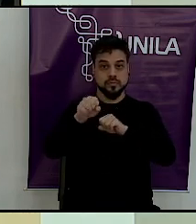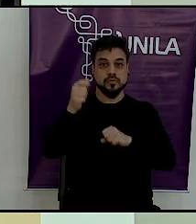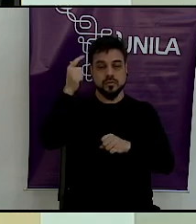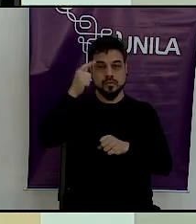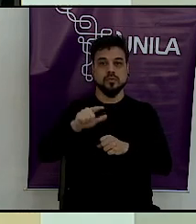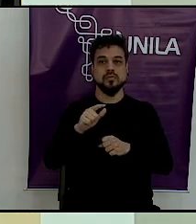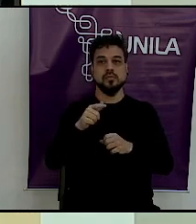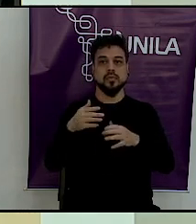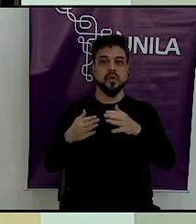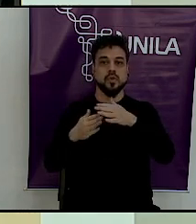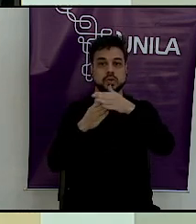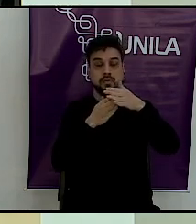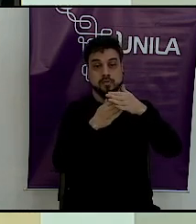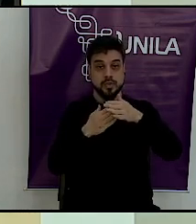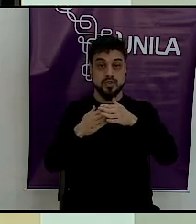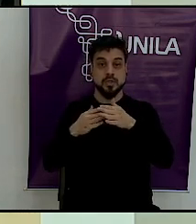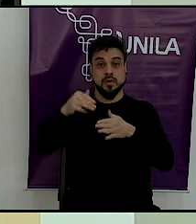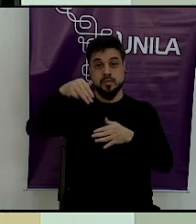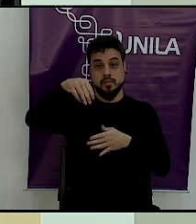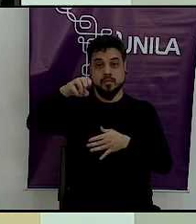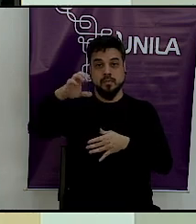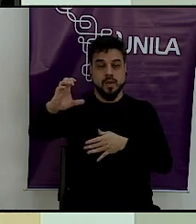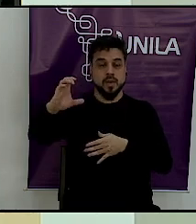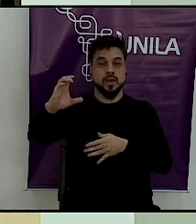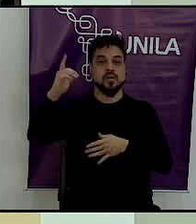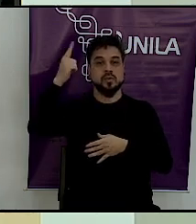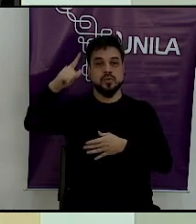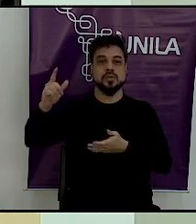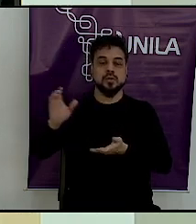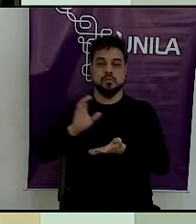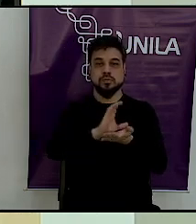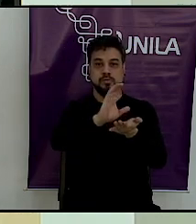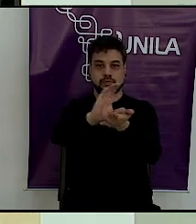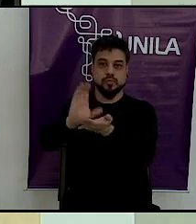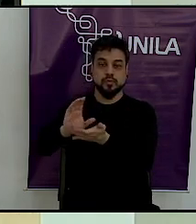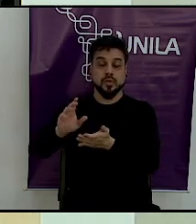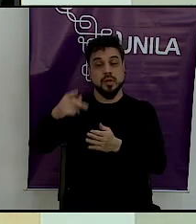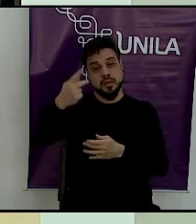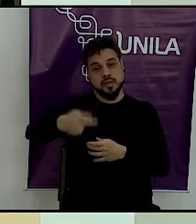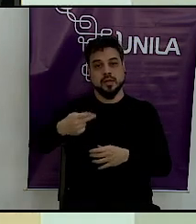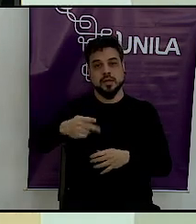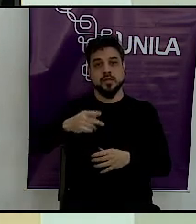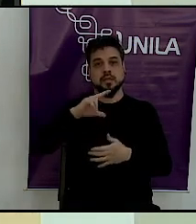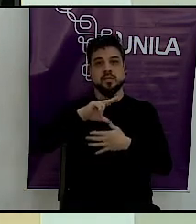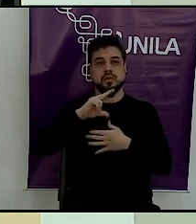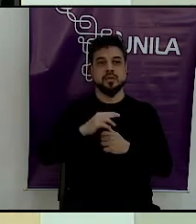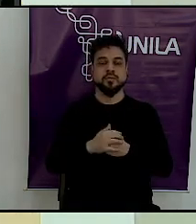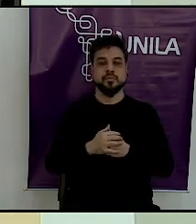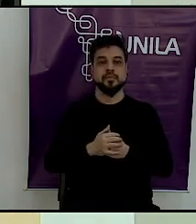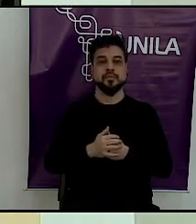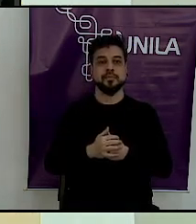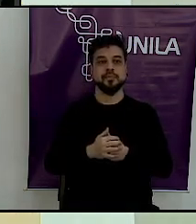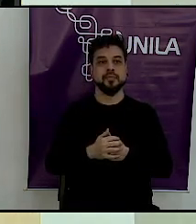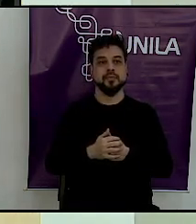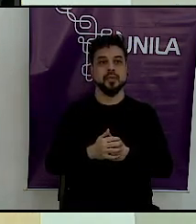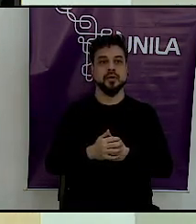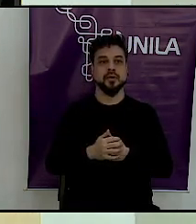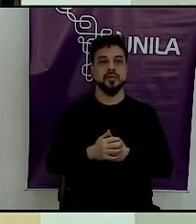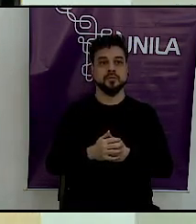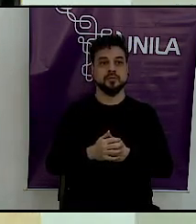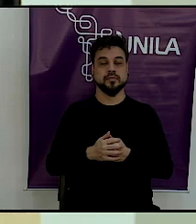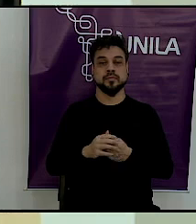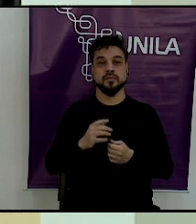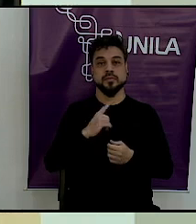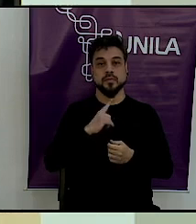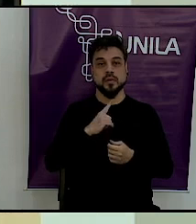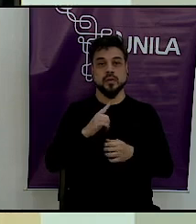que o MEC reservou a partir dessas matrizes para a UNILA. Bom, e aí começar a falar um pouquinho do